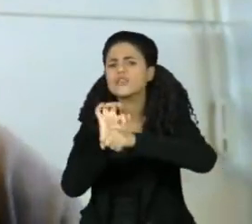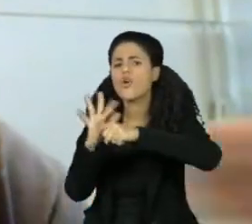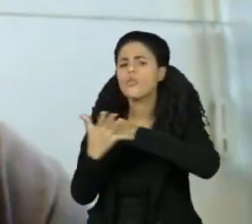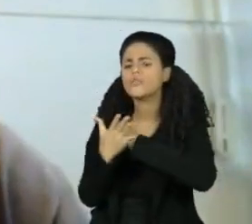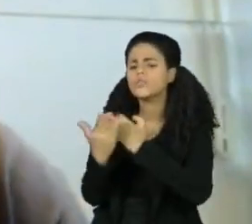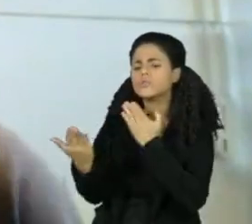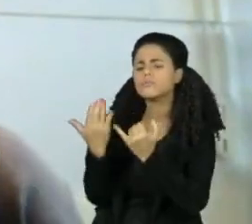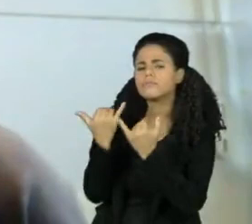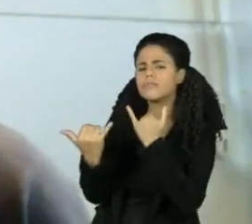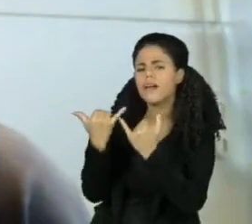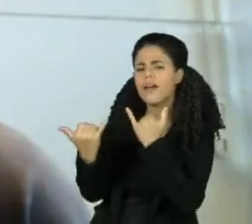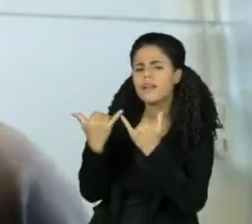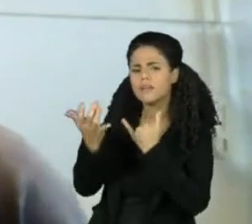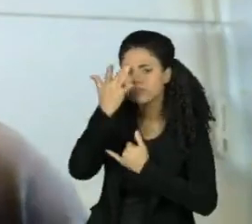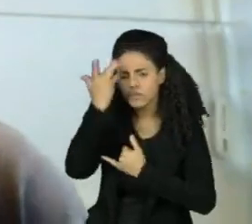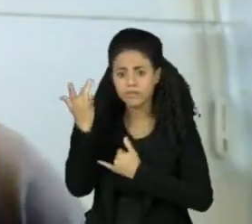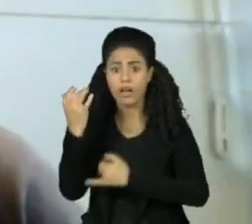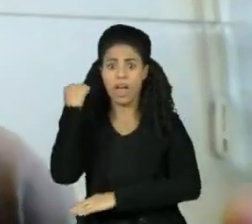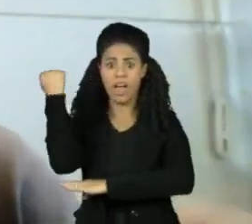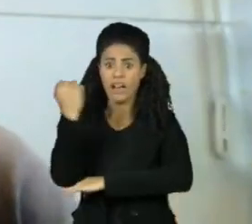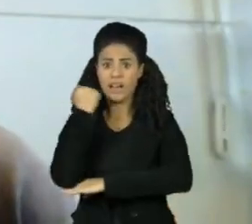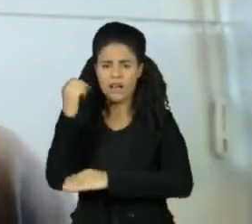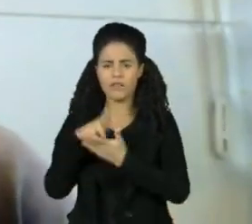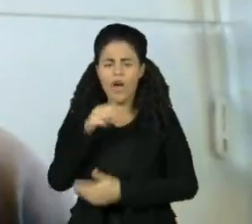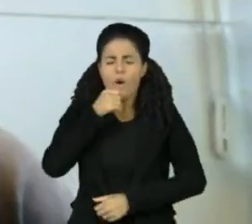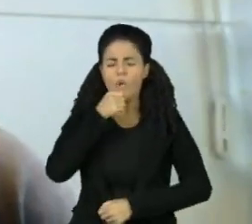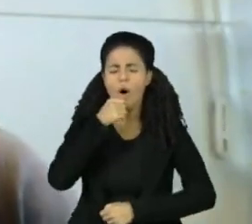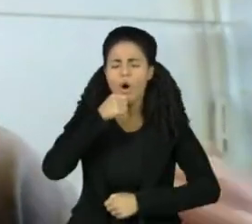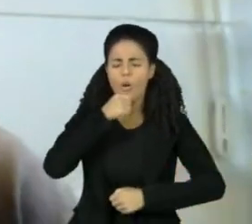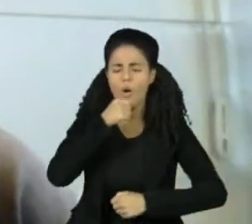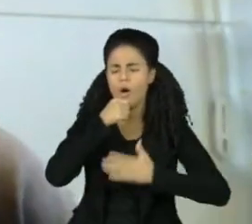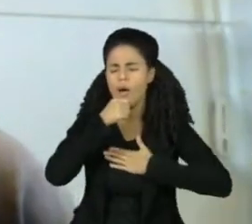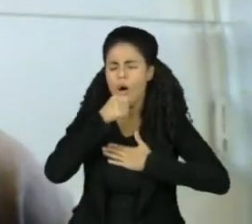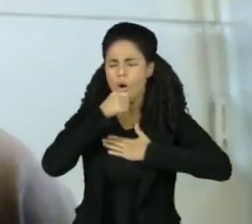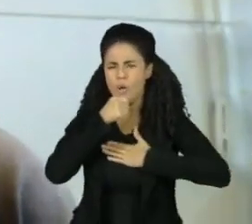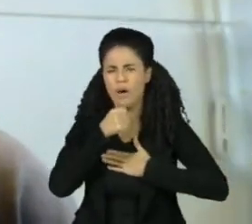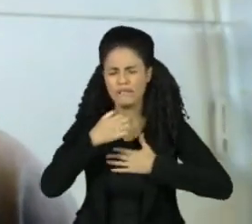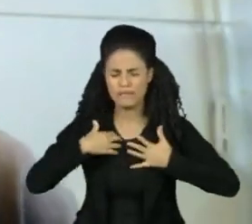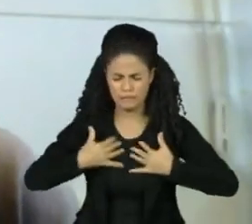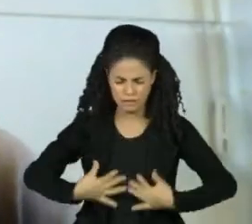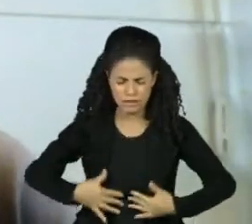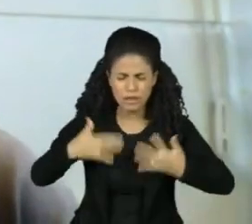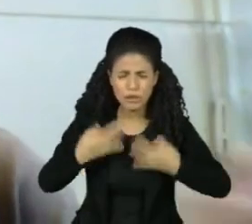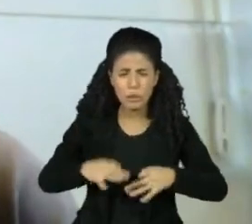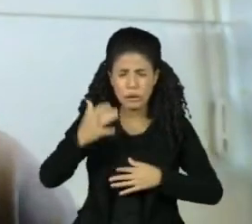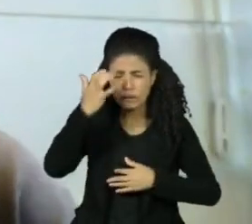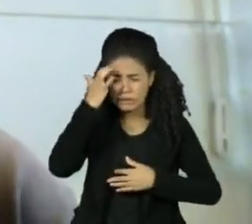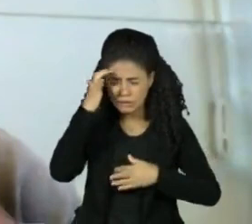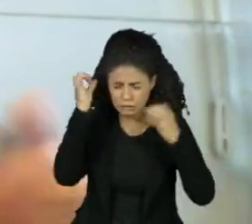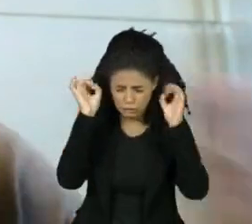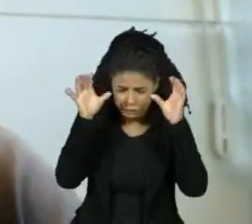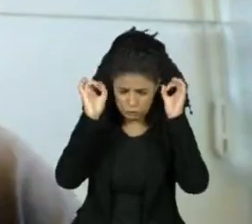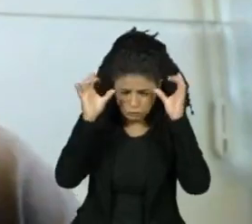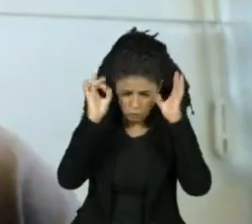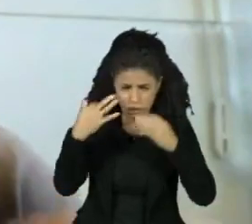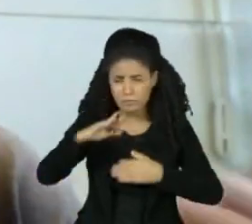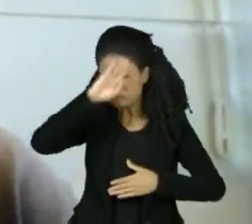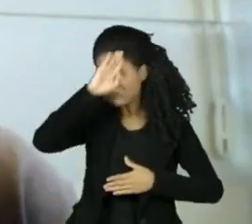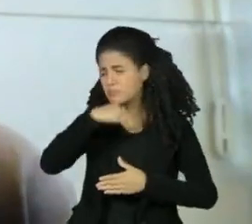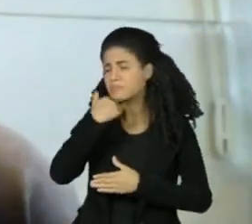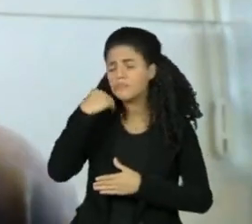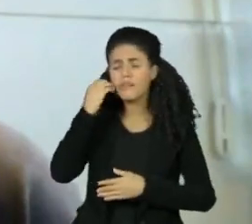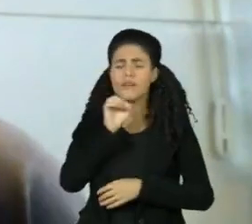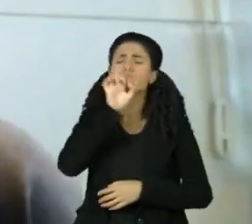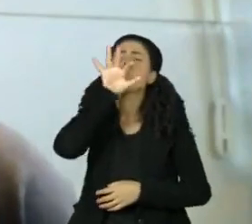paciente se apresenta à urgência com tosse, dor torácica, falta de ar, febre, náuseas, vômitos, diarreia,